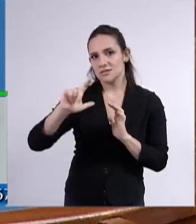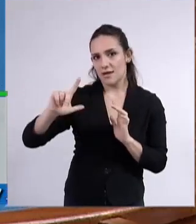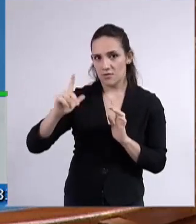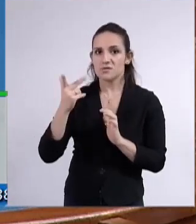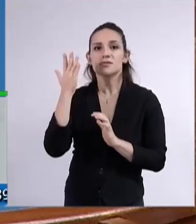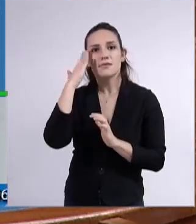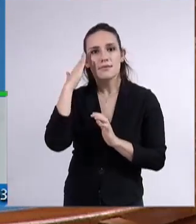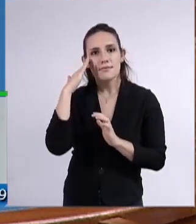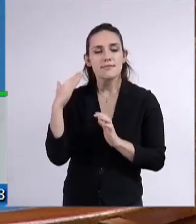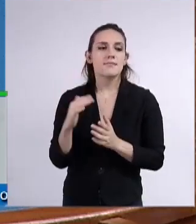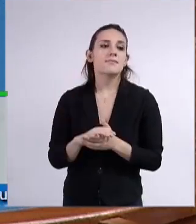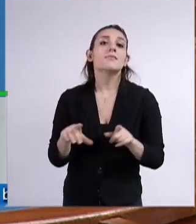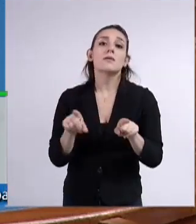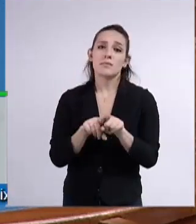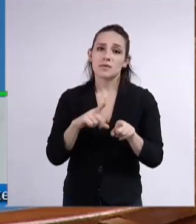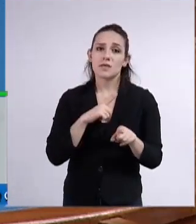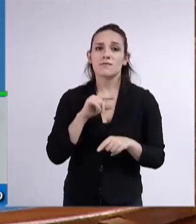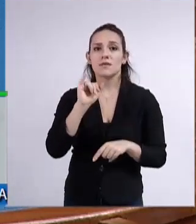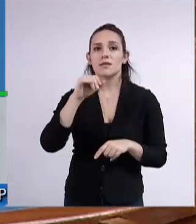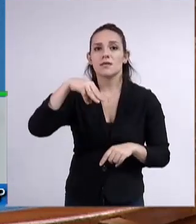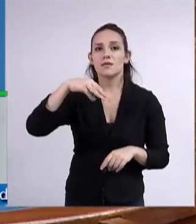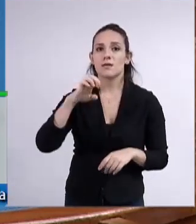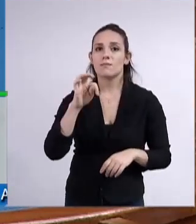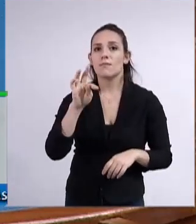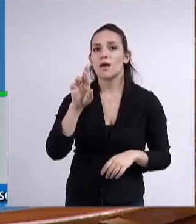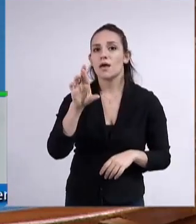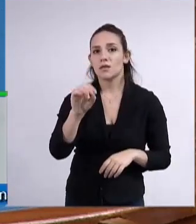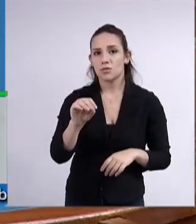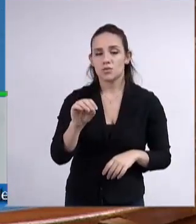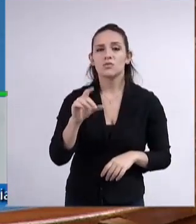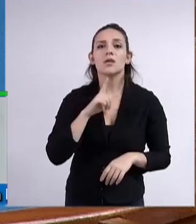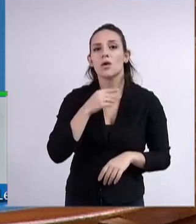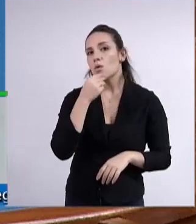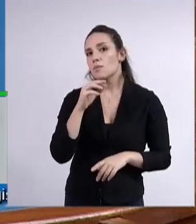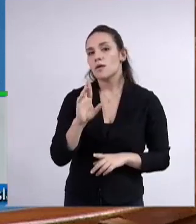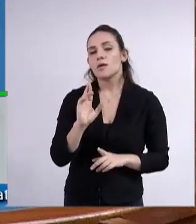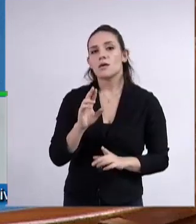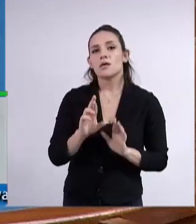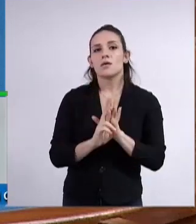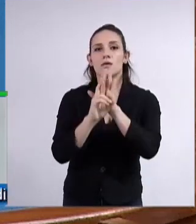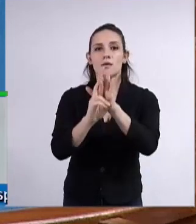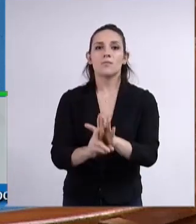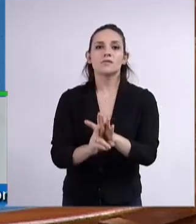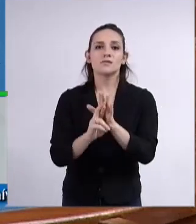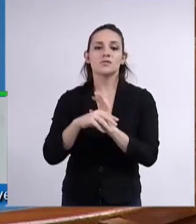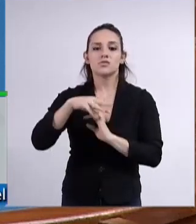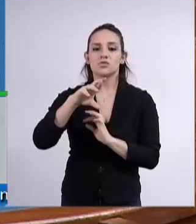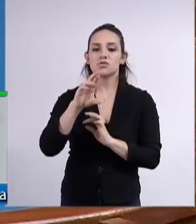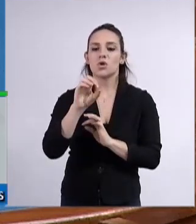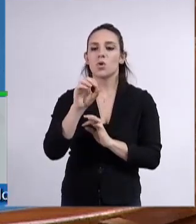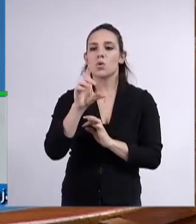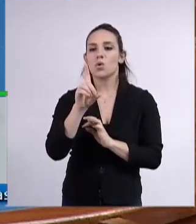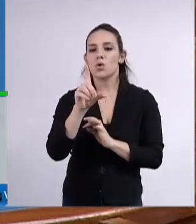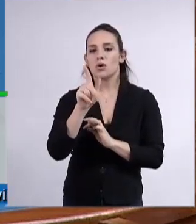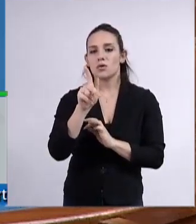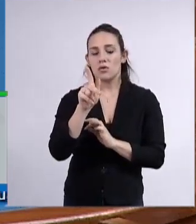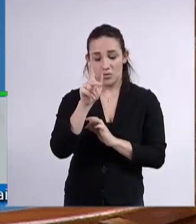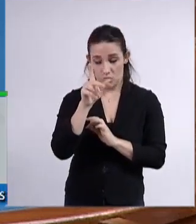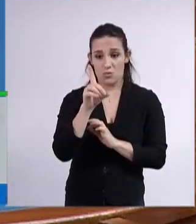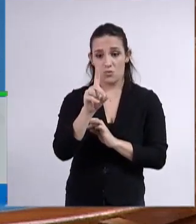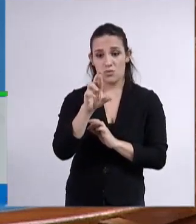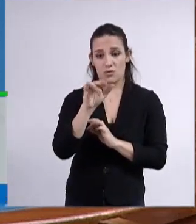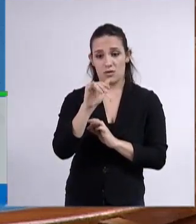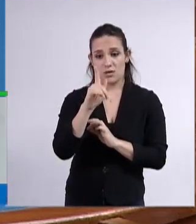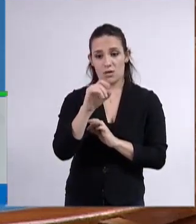Tivemos o Inmetro também, representado aqui pelo doutor Rodrigo Martinez Silva, o senhor Valdir